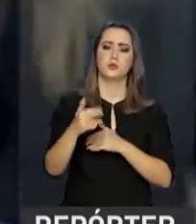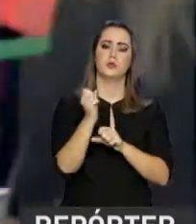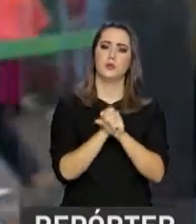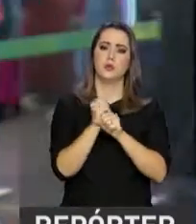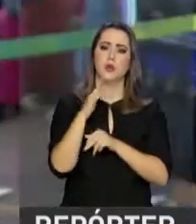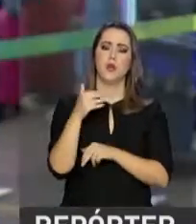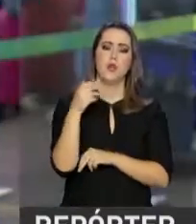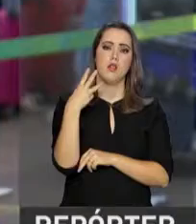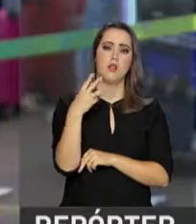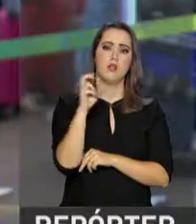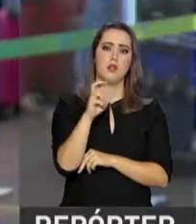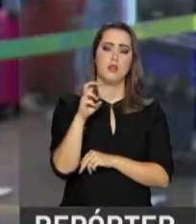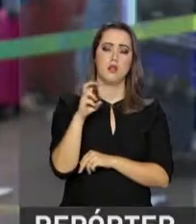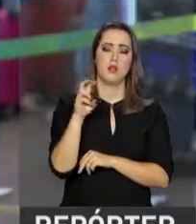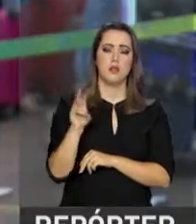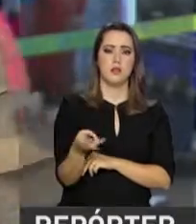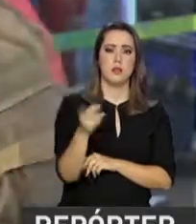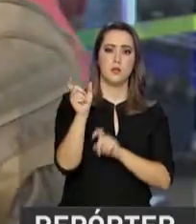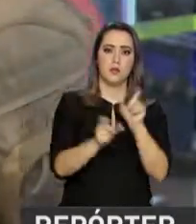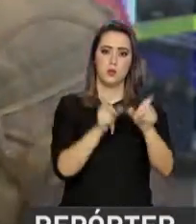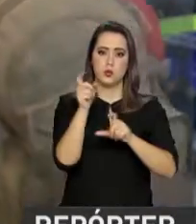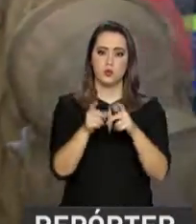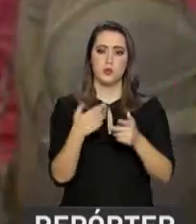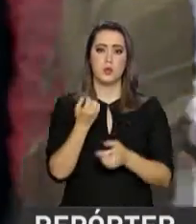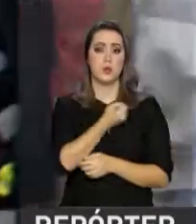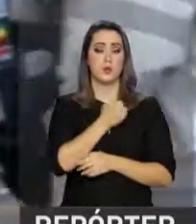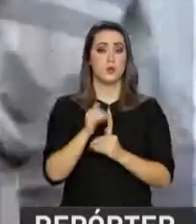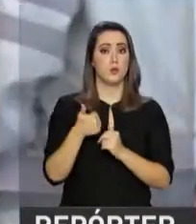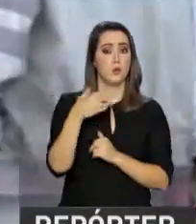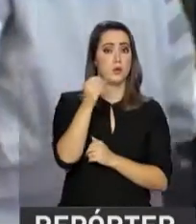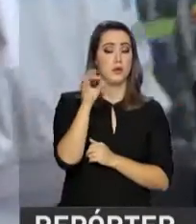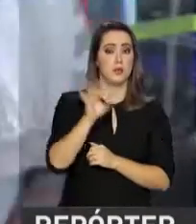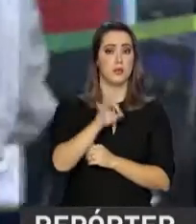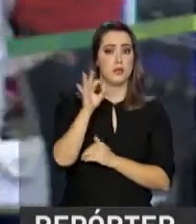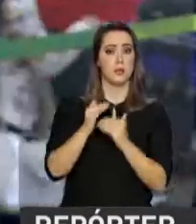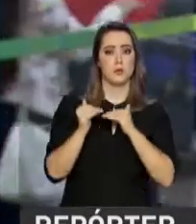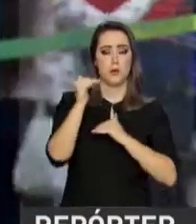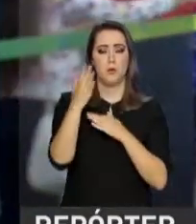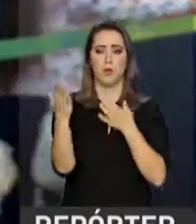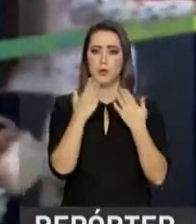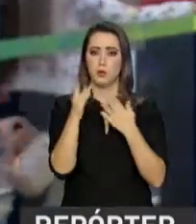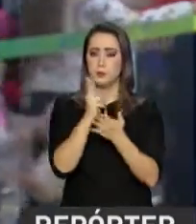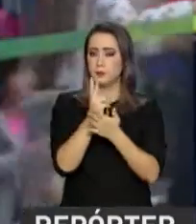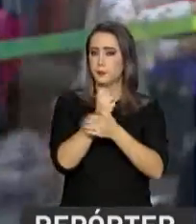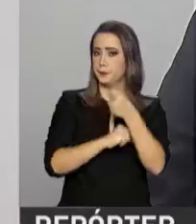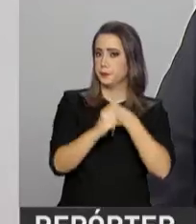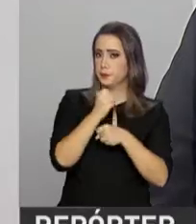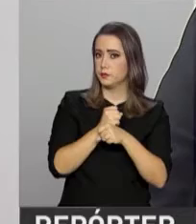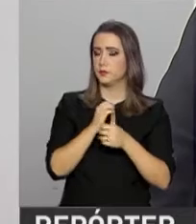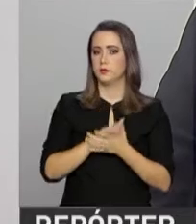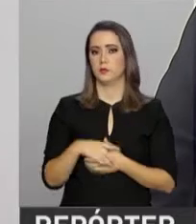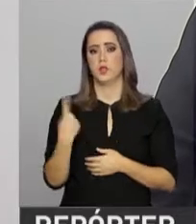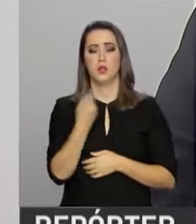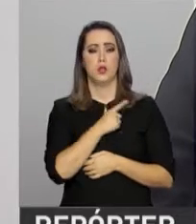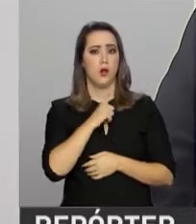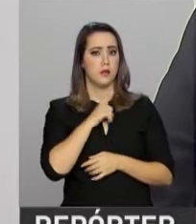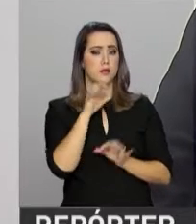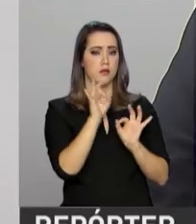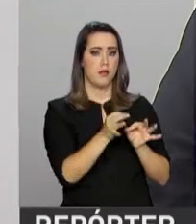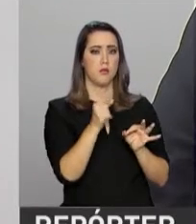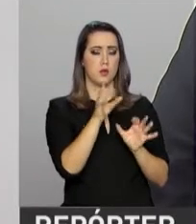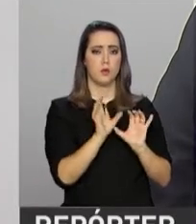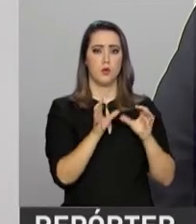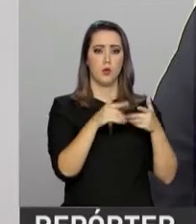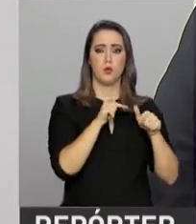aeroportos 35,5 milhões de pessoas, número 10% maior do que no mesmo período do ano passado. Temos aí um exército